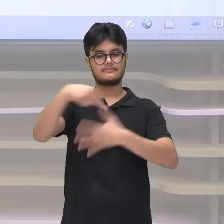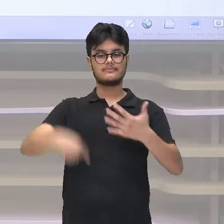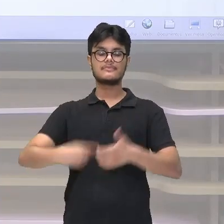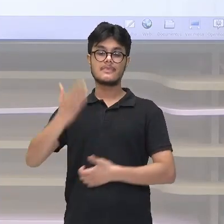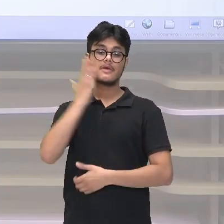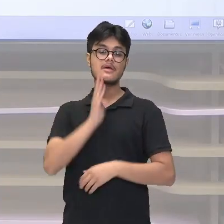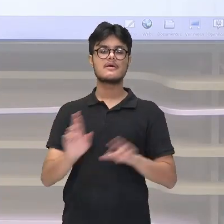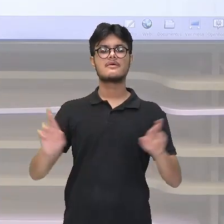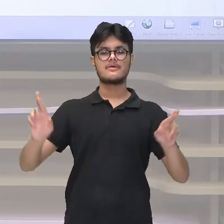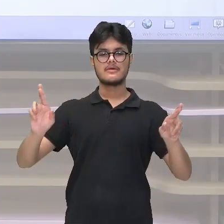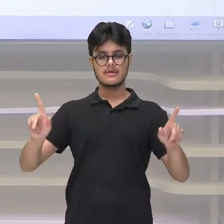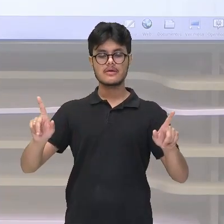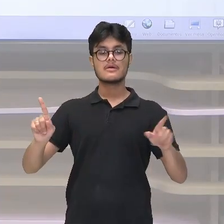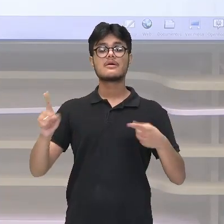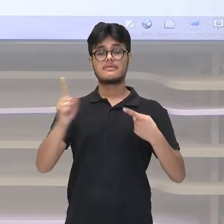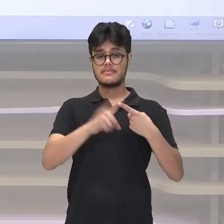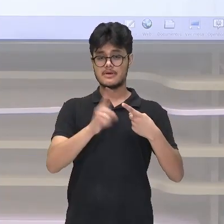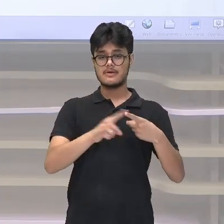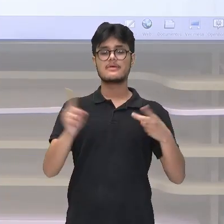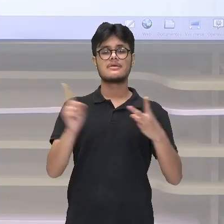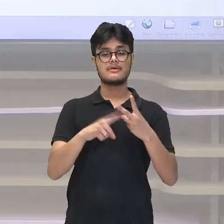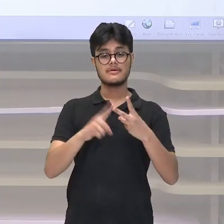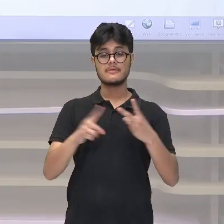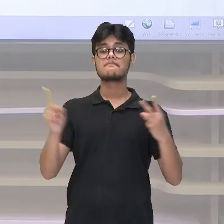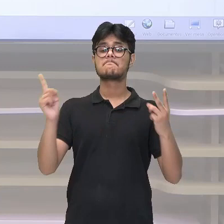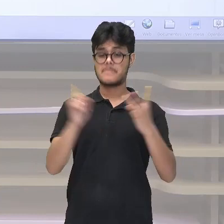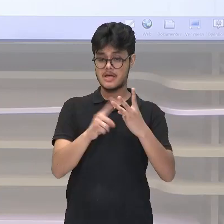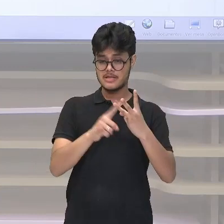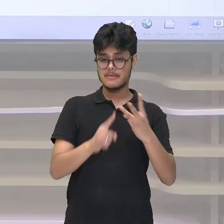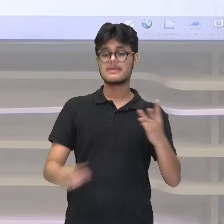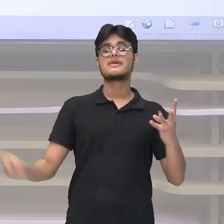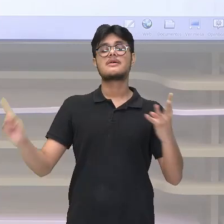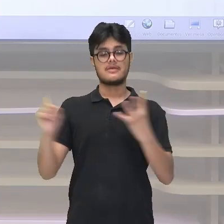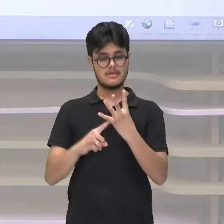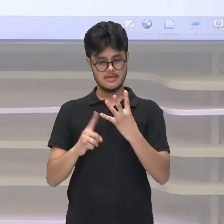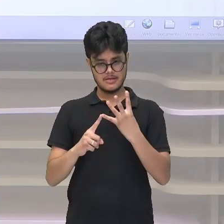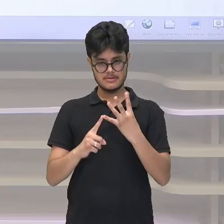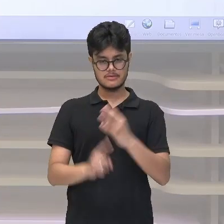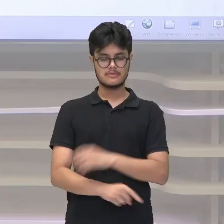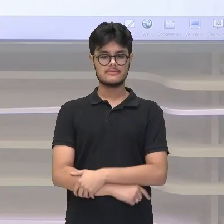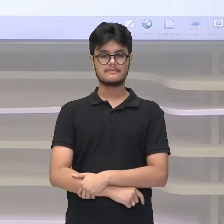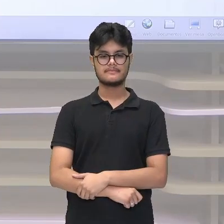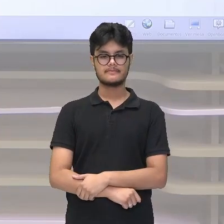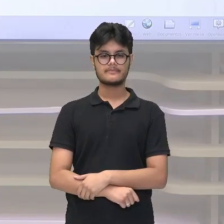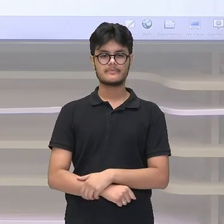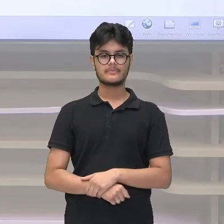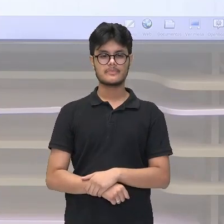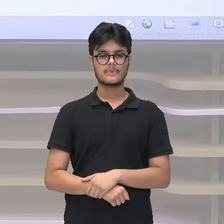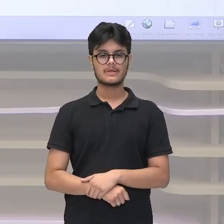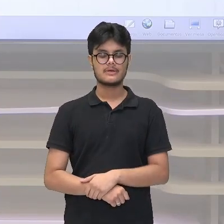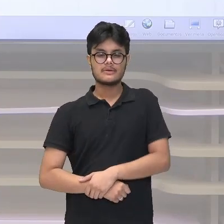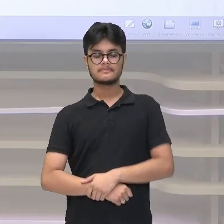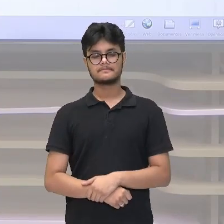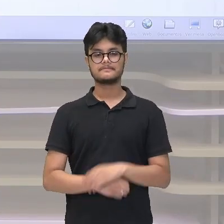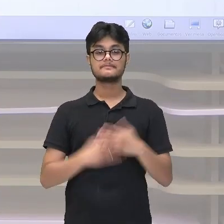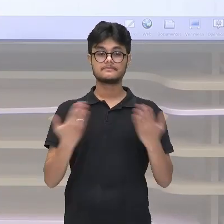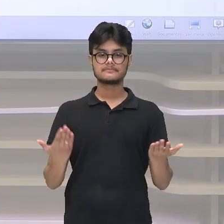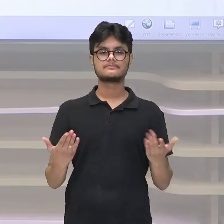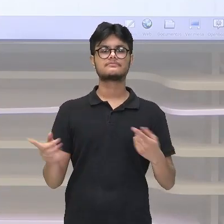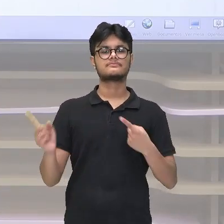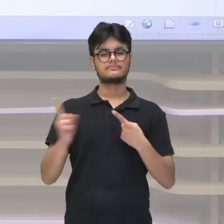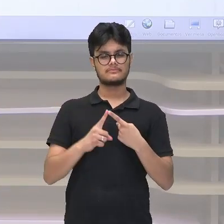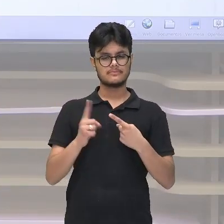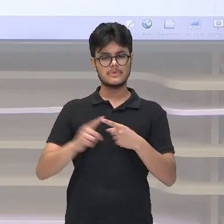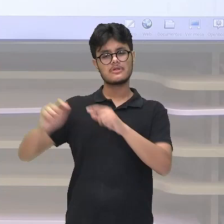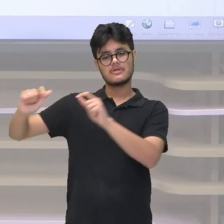diferenças entre surto, epidemia, pandemia e endemia. Lembrando que surto